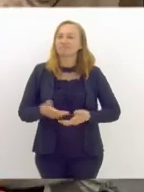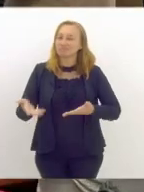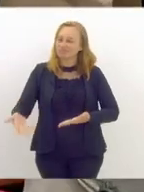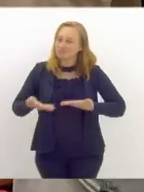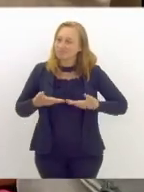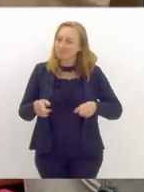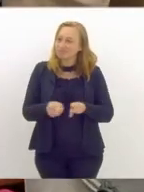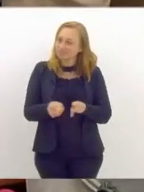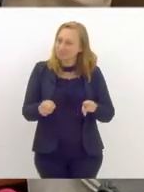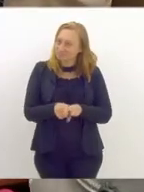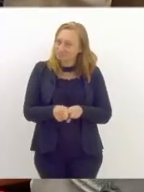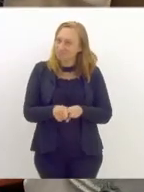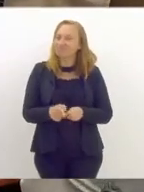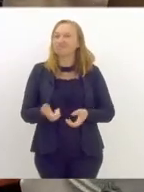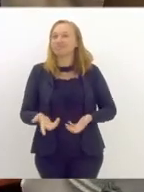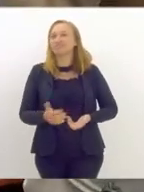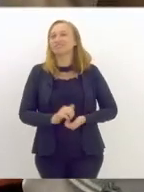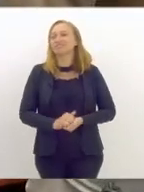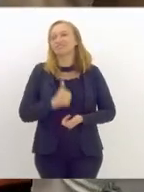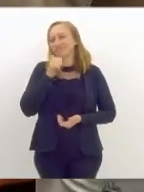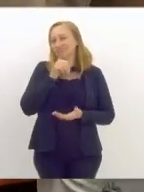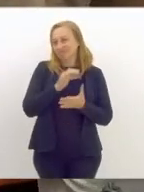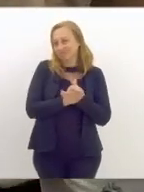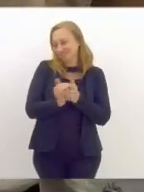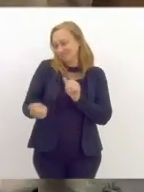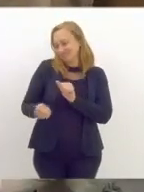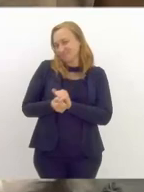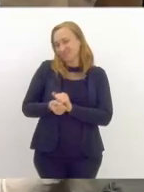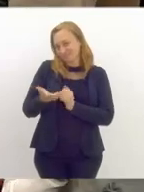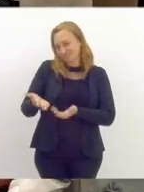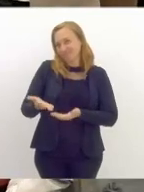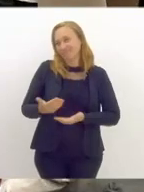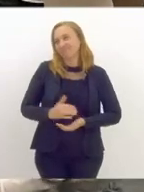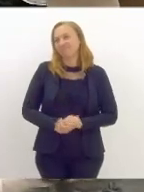Convido também a esposa para estar aqui, por favor.